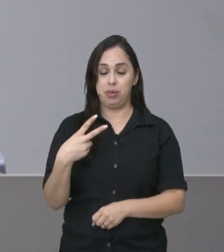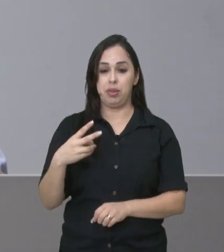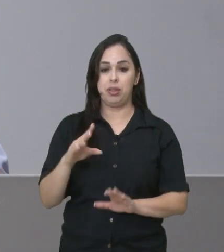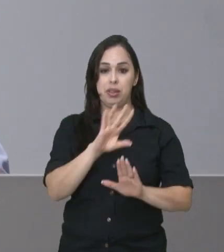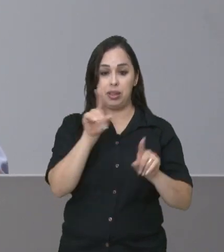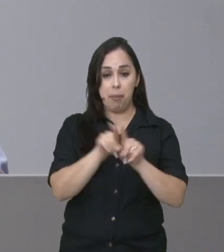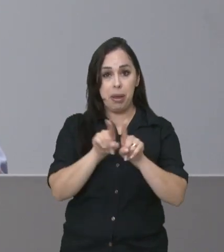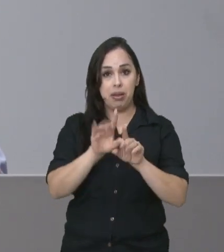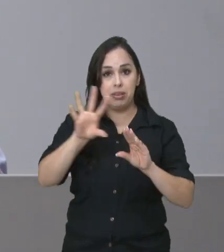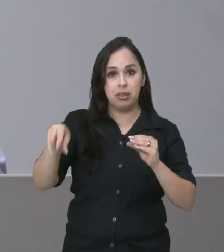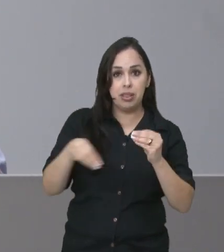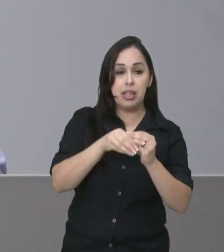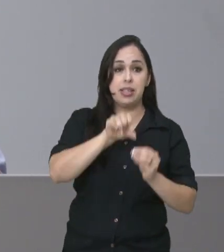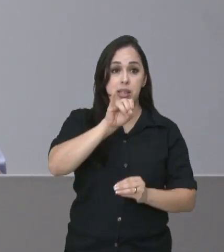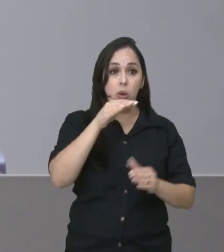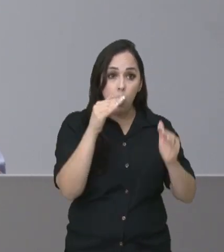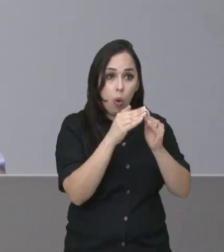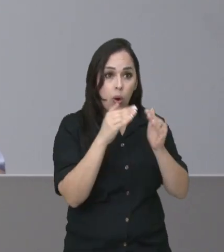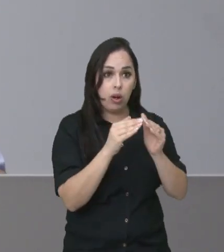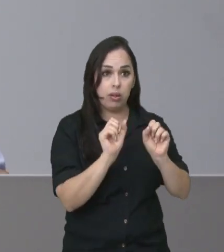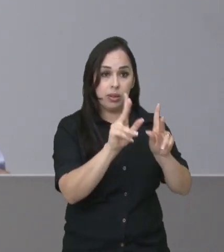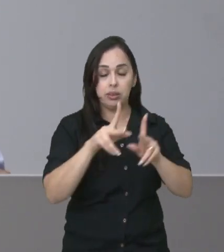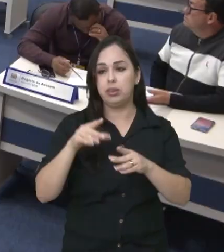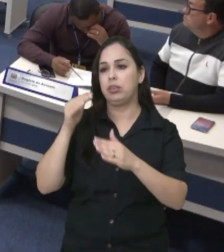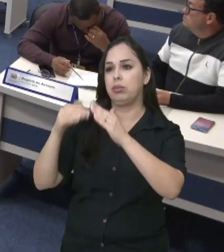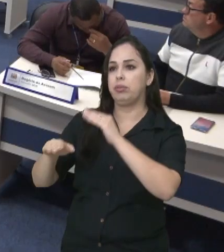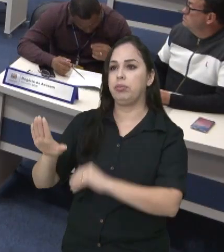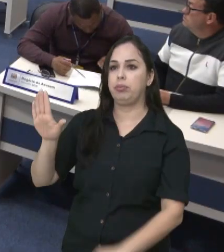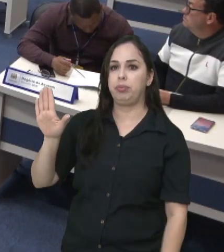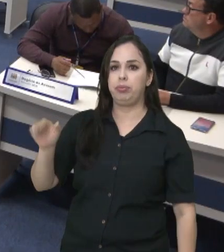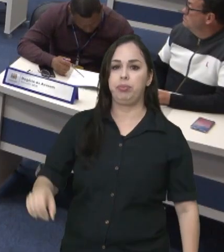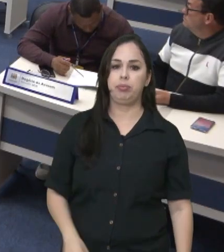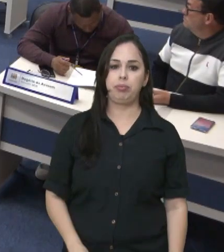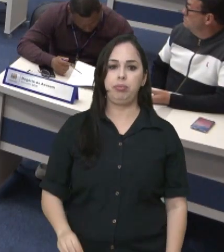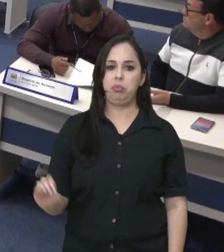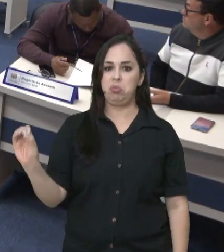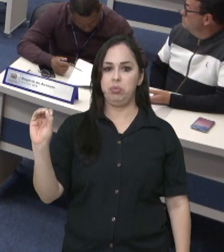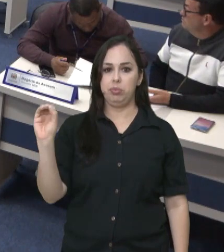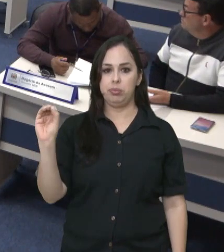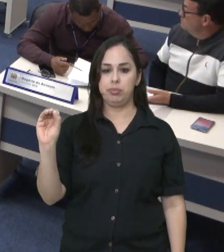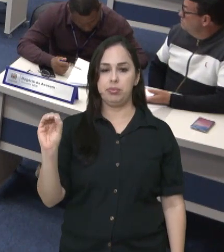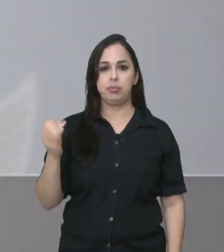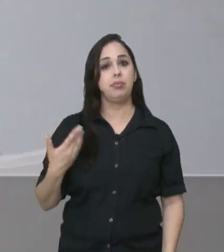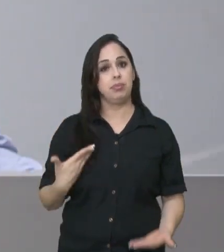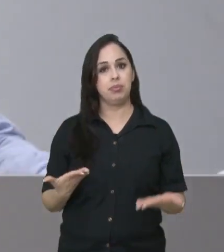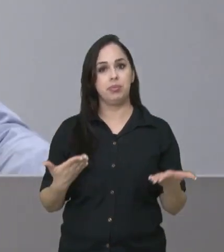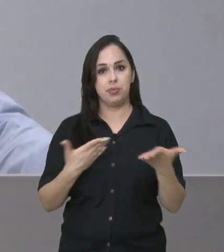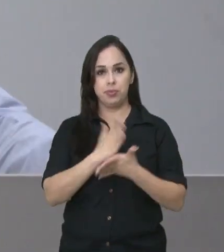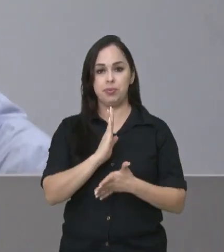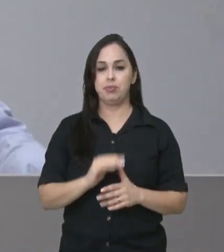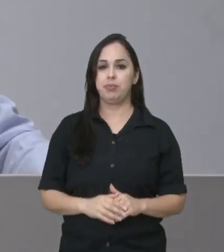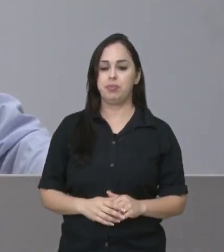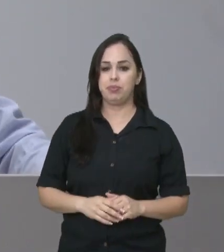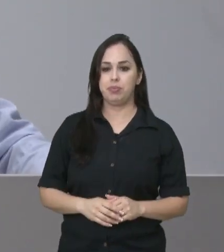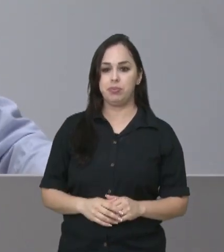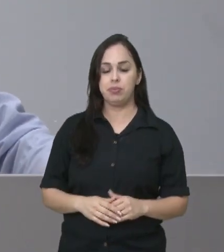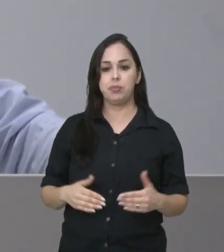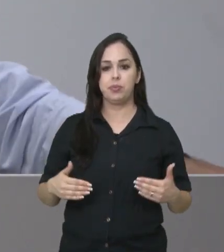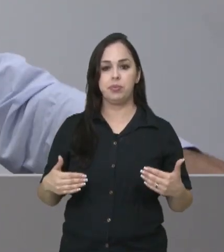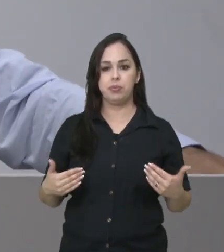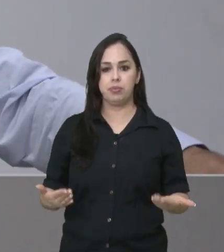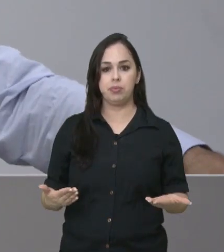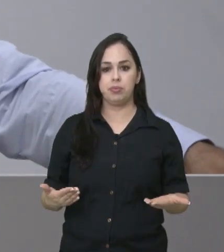data. Vereadores favoráveis permaneçam em comissão, os contrários se manifestem. Nenhum voto contrário. Aprovado por unanimidade,